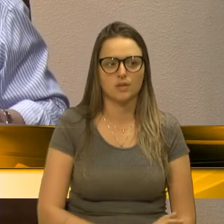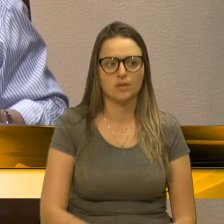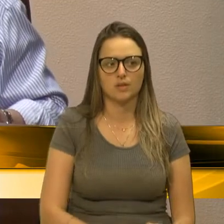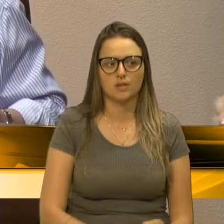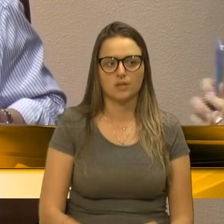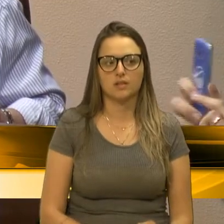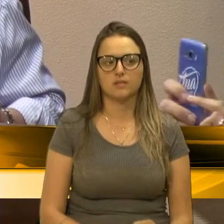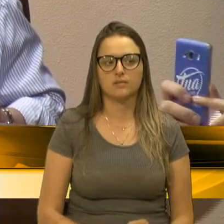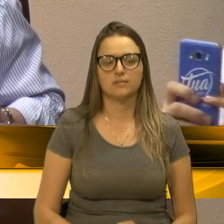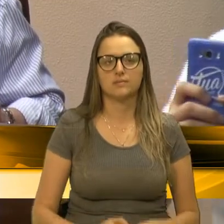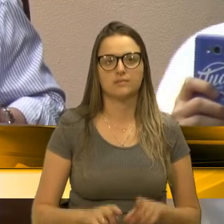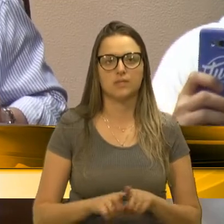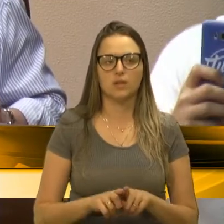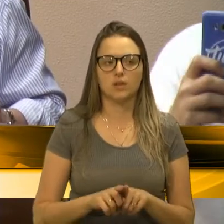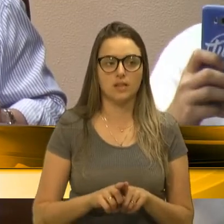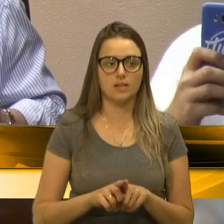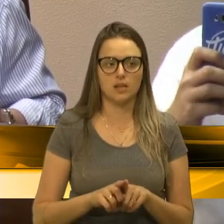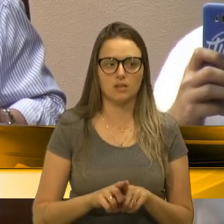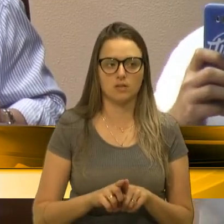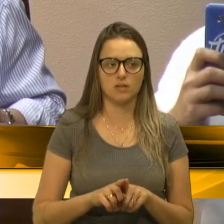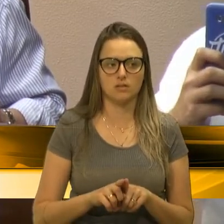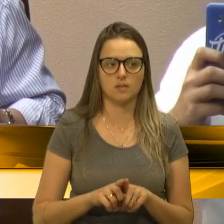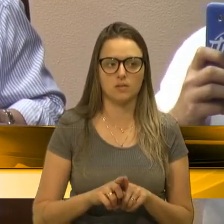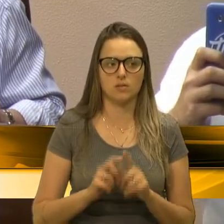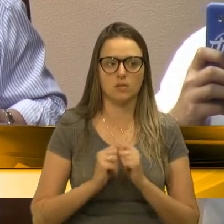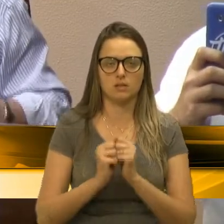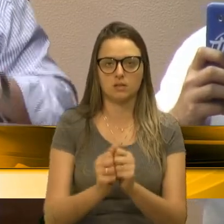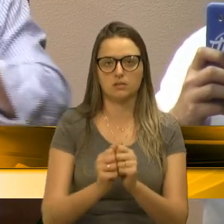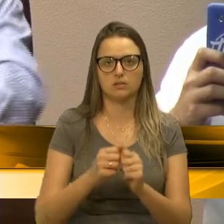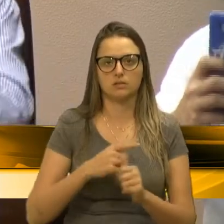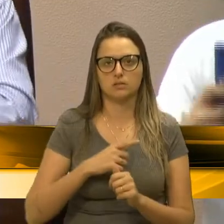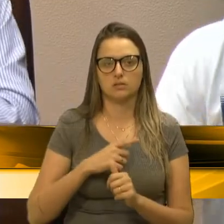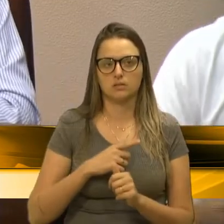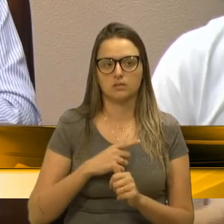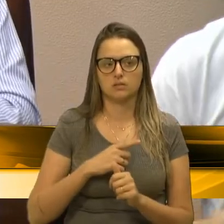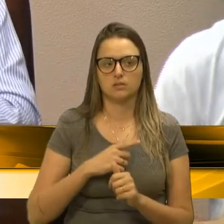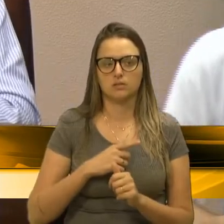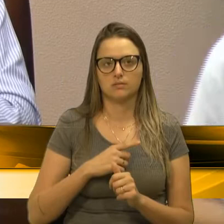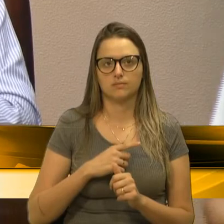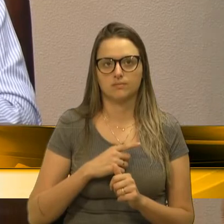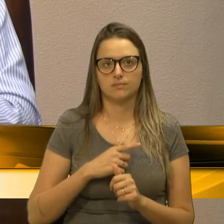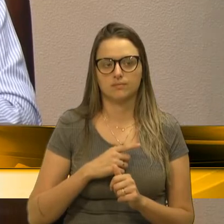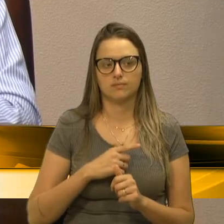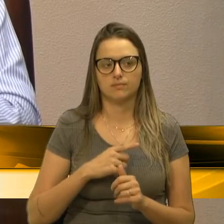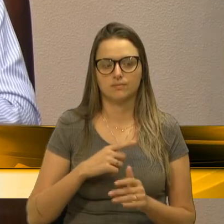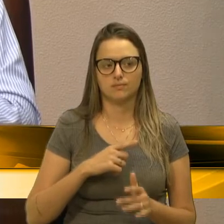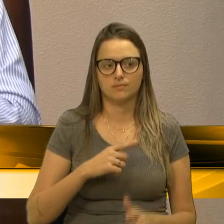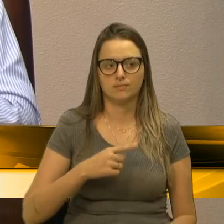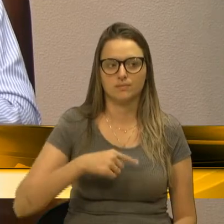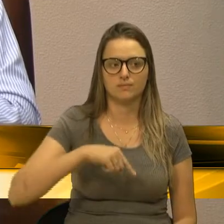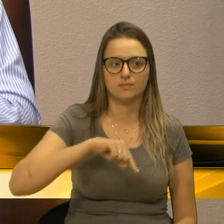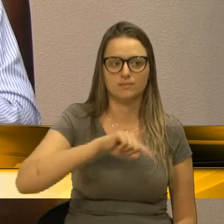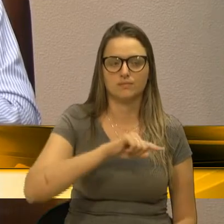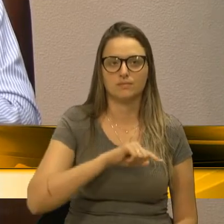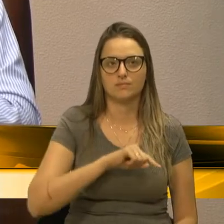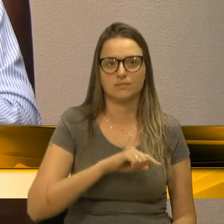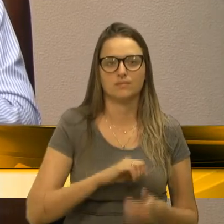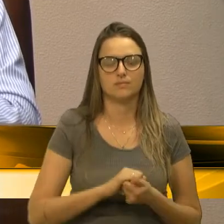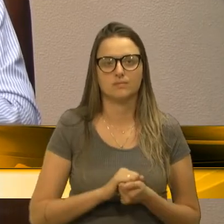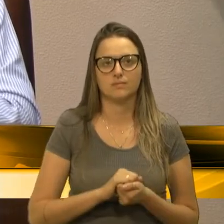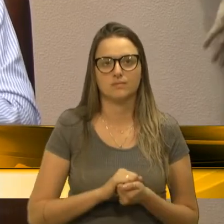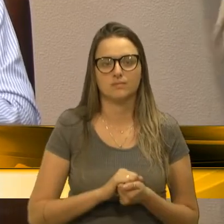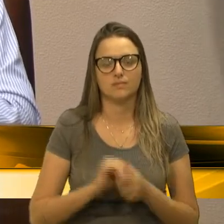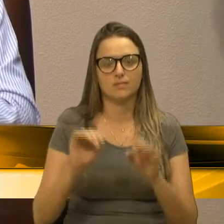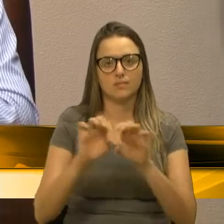Doutora Cássia Kuhn, então, se formos alinhar a questão de ter sido oportunizado um outro local para a realização do